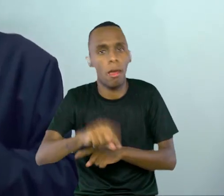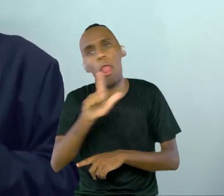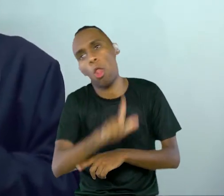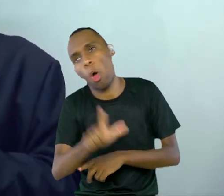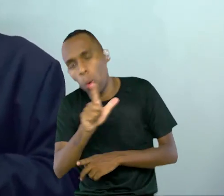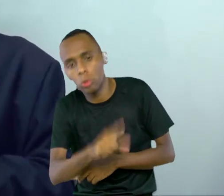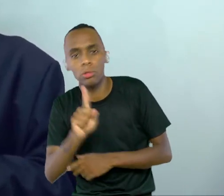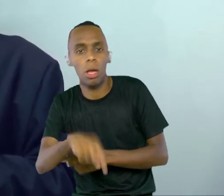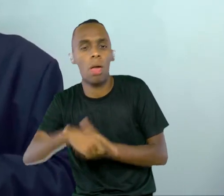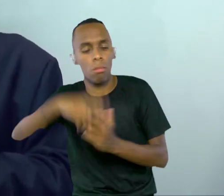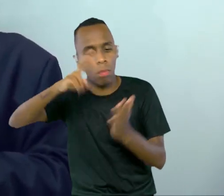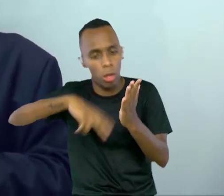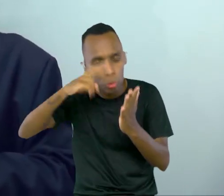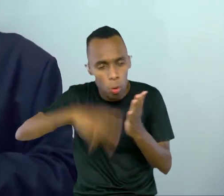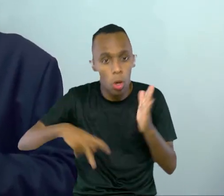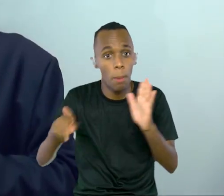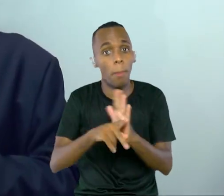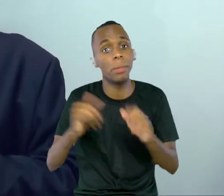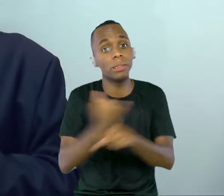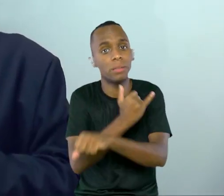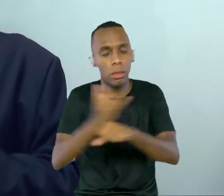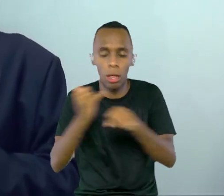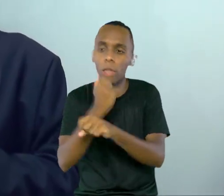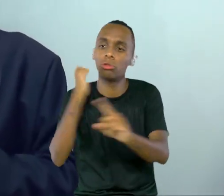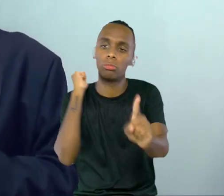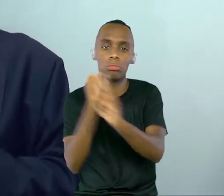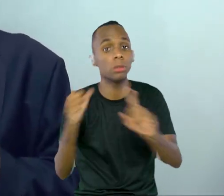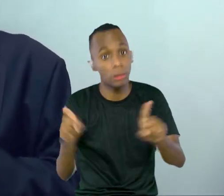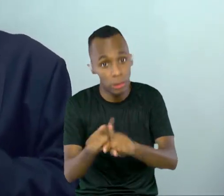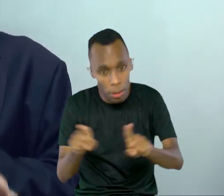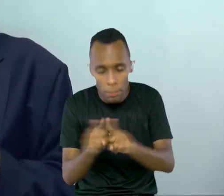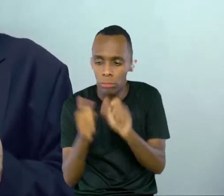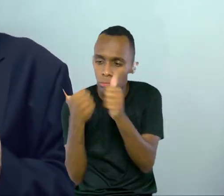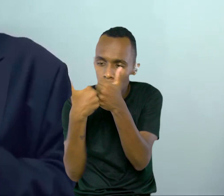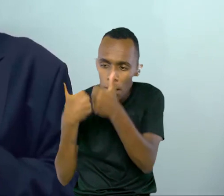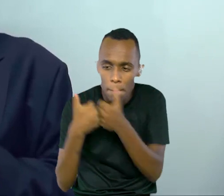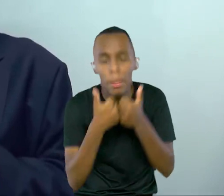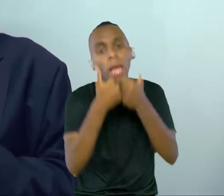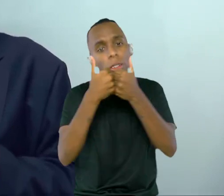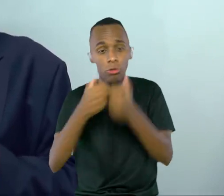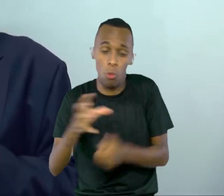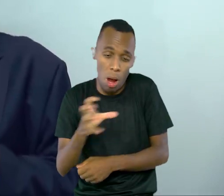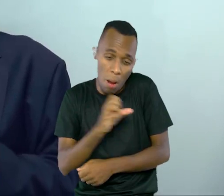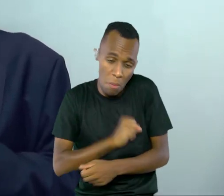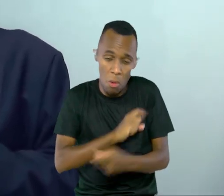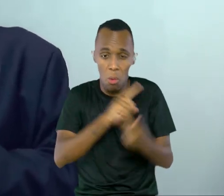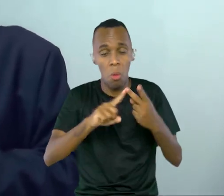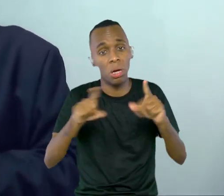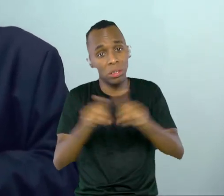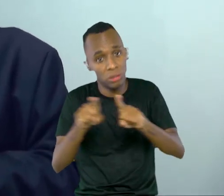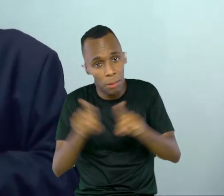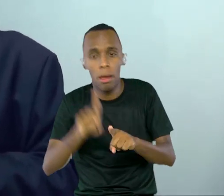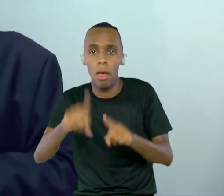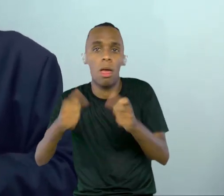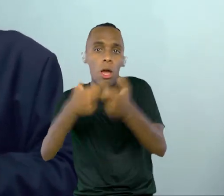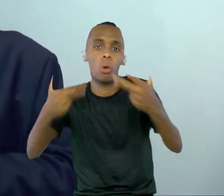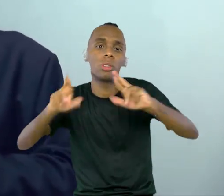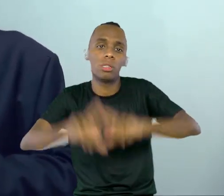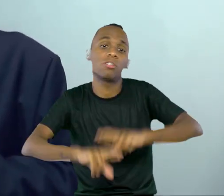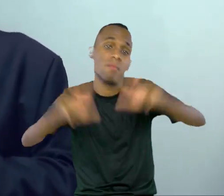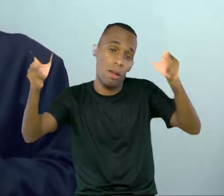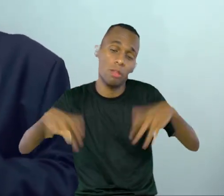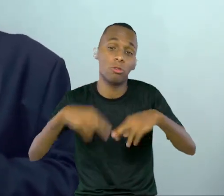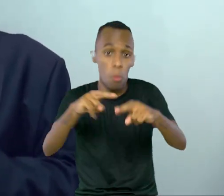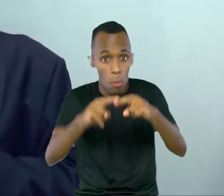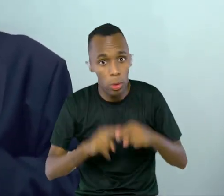e, ao mesmo tempo, claro, a leitura como sendo um modo de aproximação, tanto quanto é o amor, quanto é também